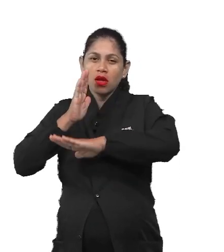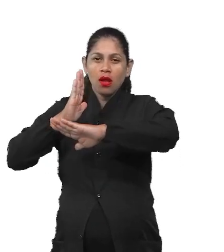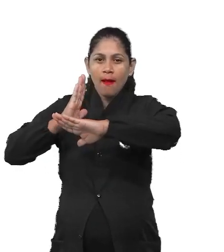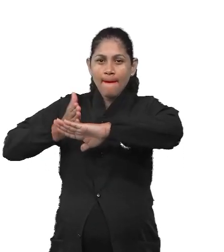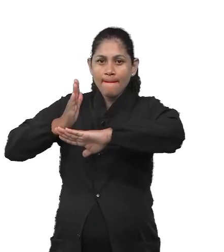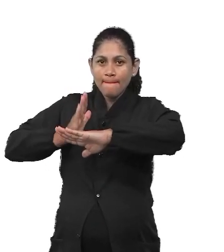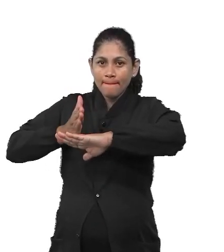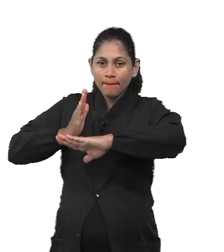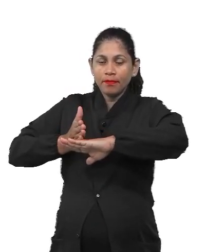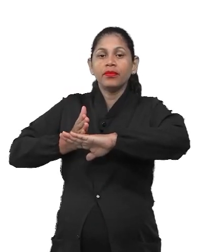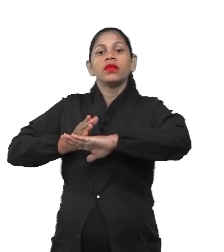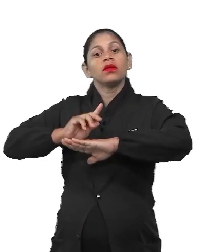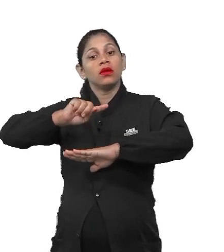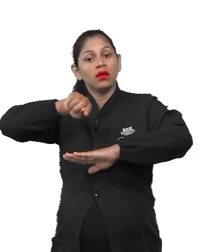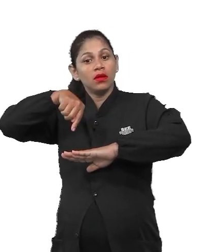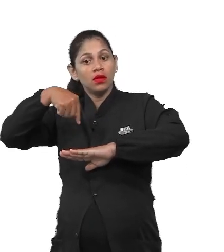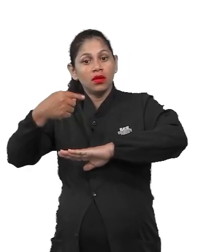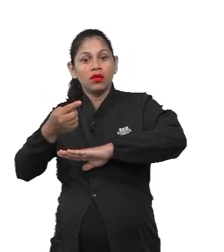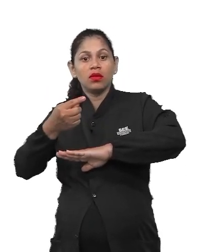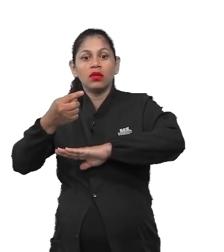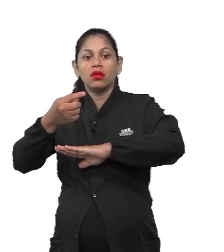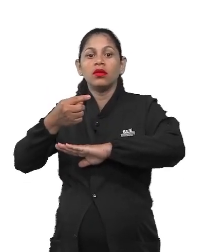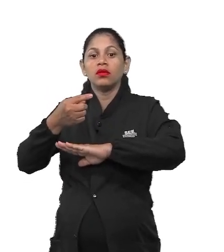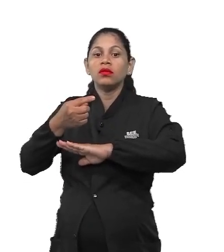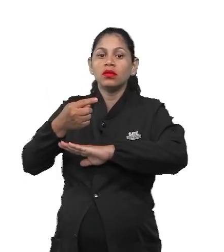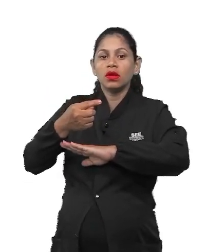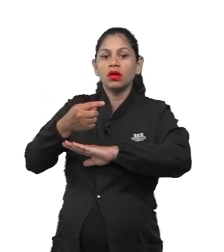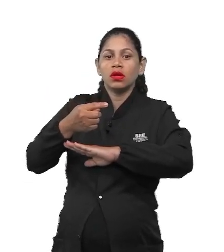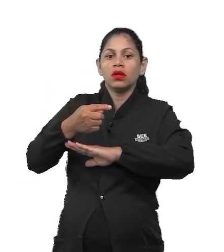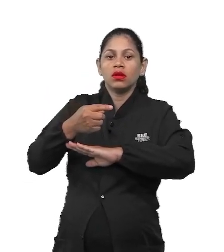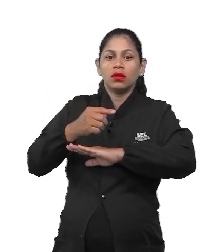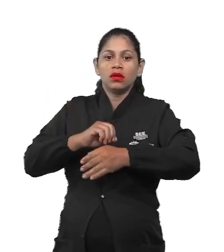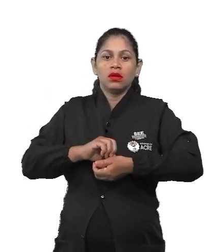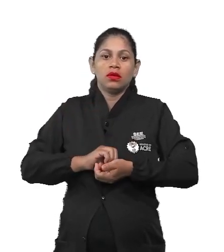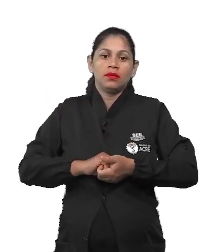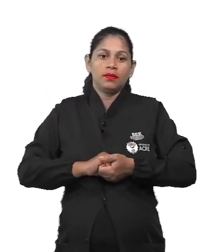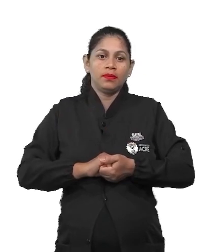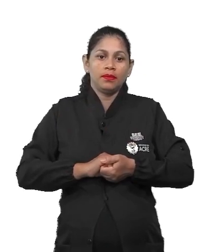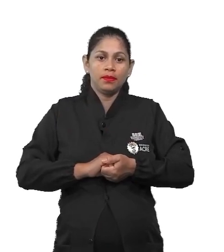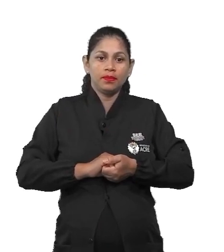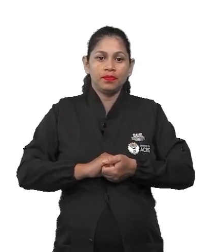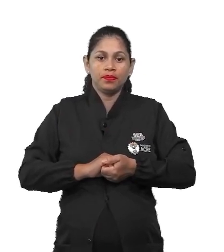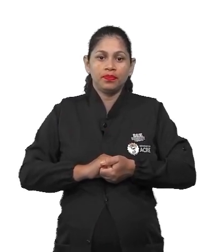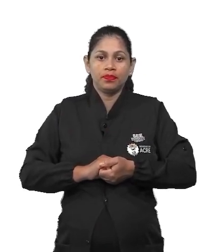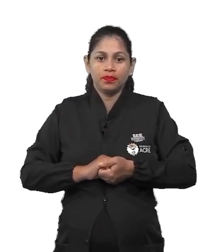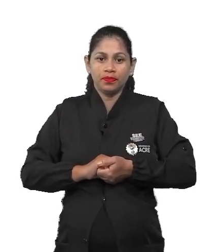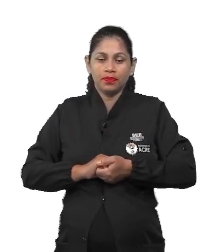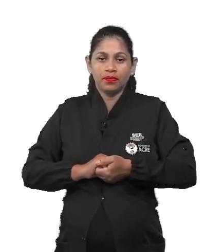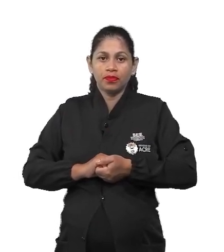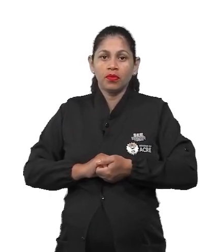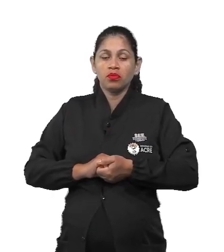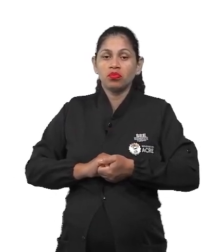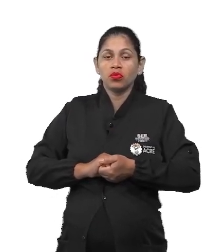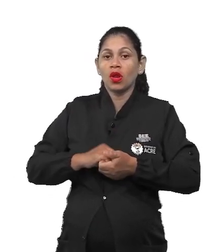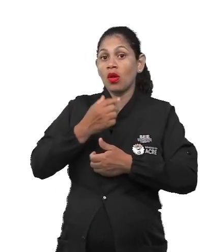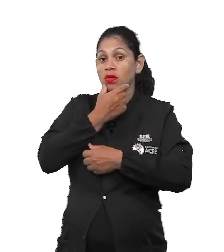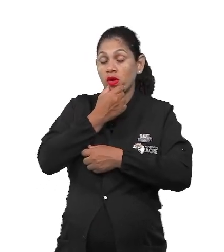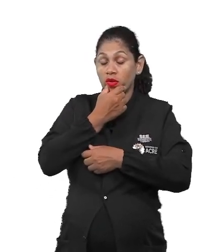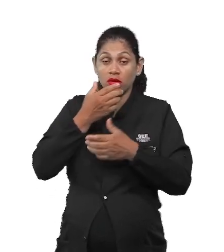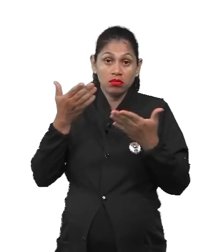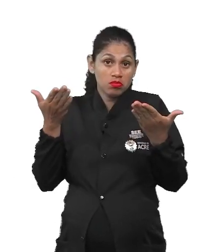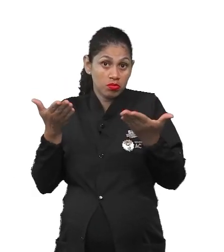1800 a 1900, nós temos o Modern English and Present Day English, o inglês um tanto mais atual que o